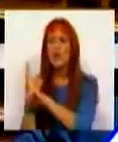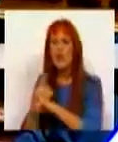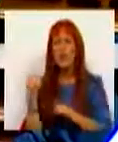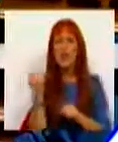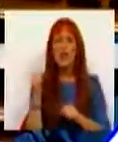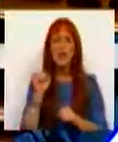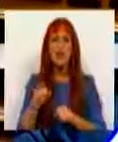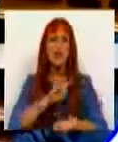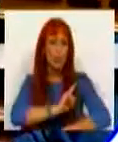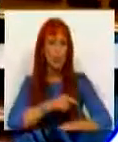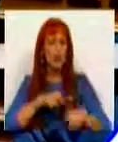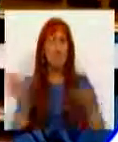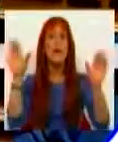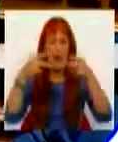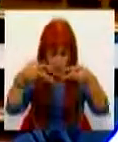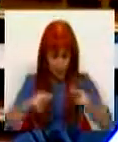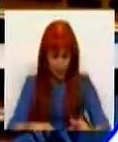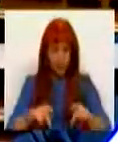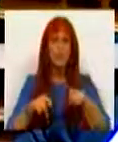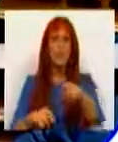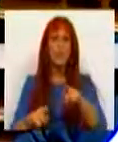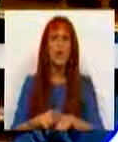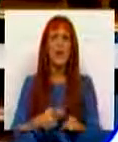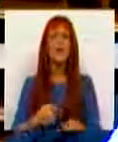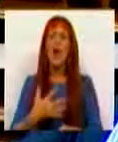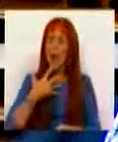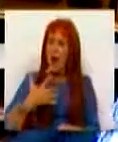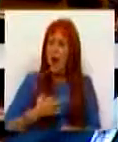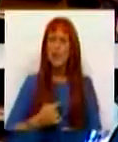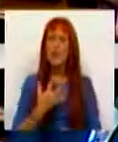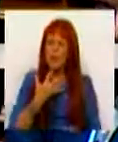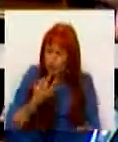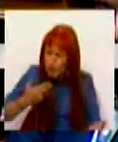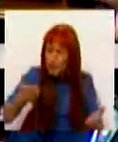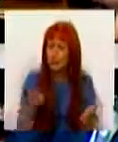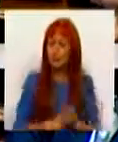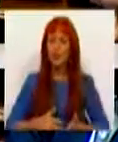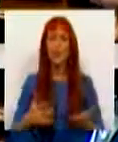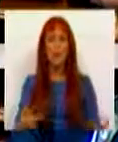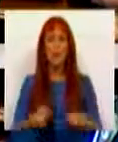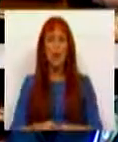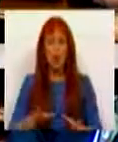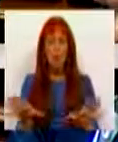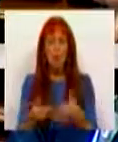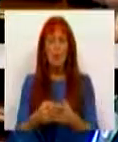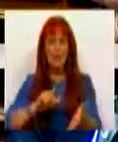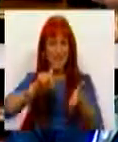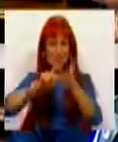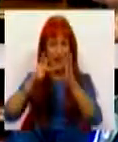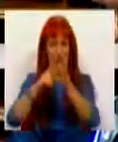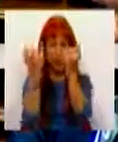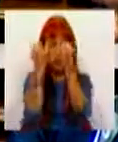poder político. E mais adiante, acreditamos convictamente que uma comissão